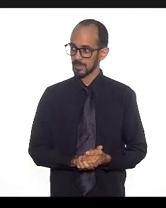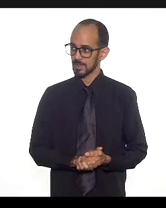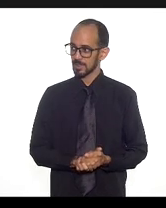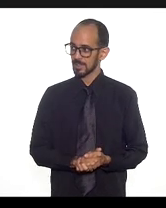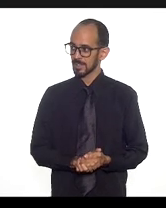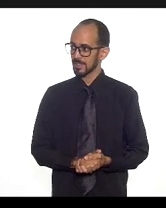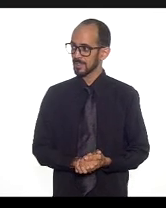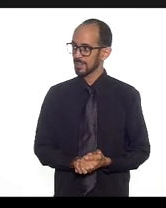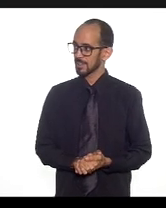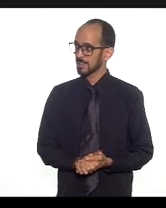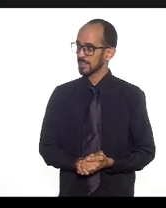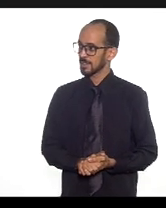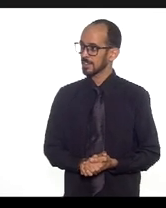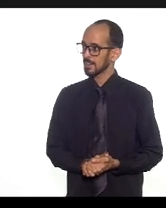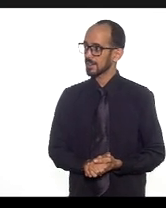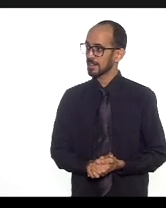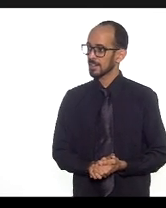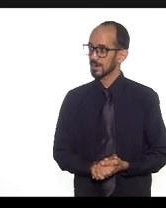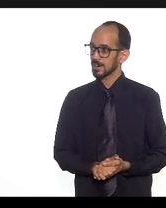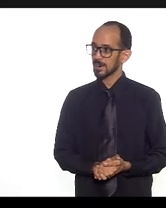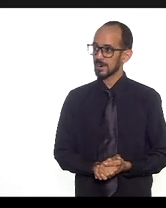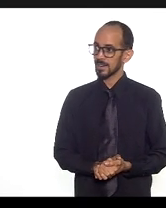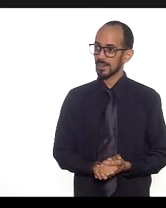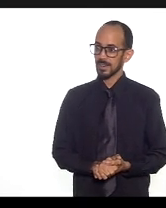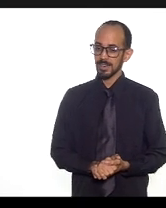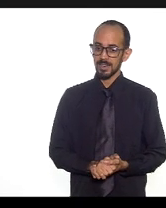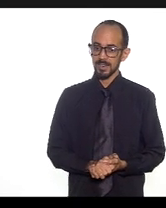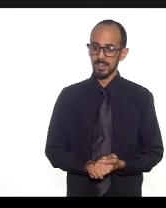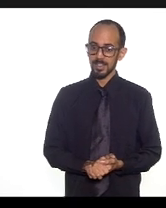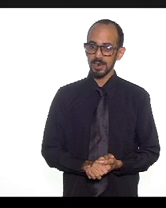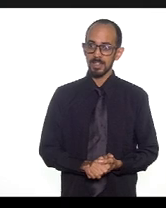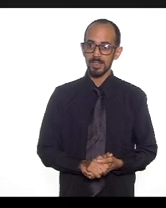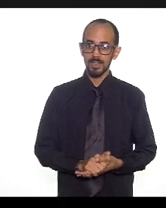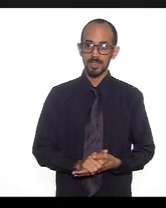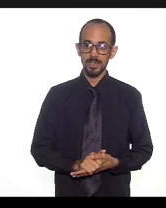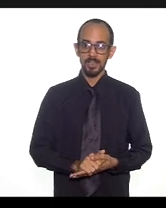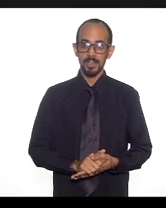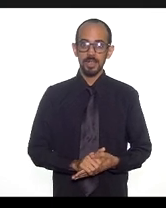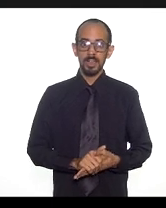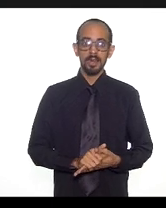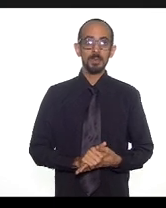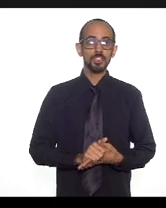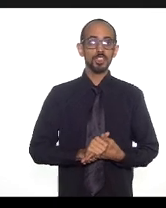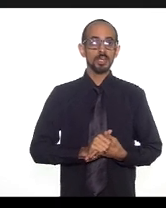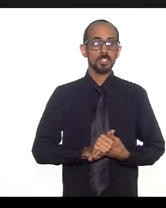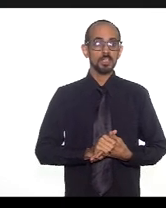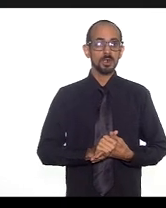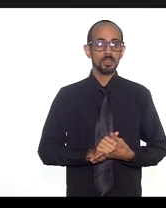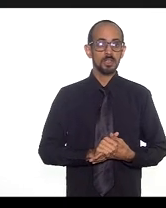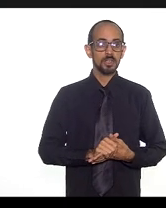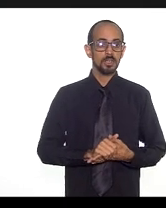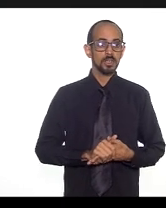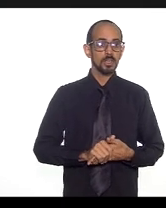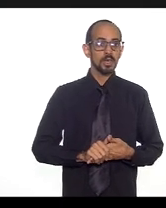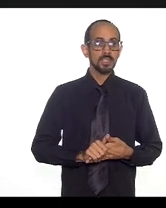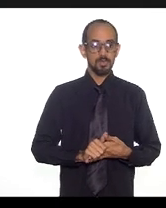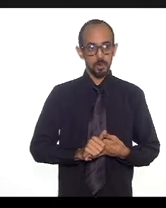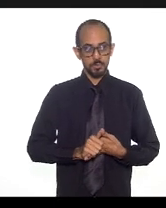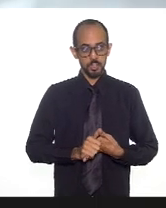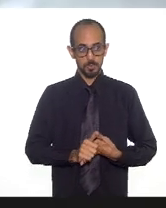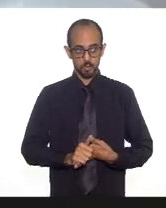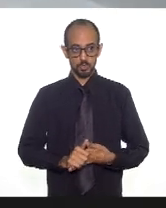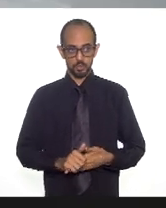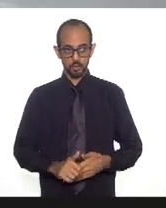Ouvimos sim, Vânia. Você está me ouvindo? Estou ouvindo. Bom, obrigado, Vânia. Passo a palavra